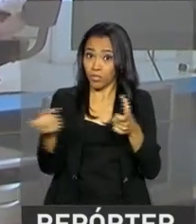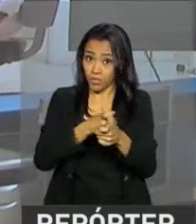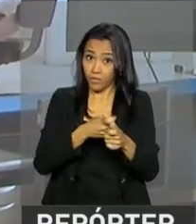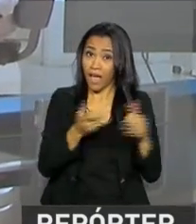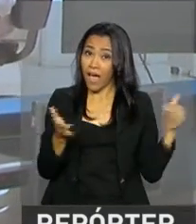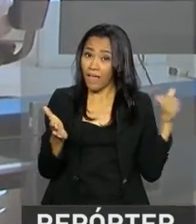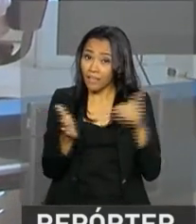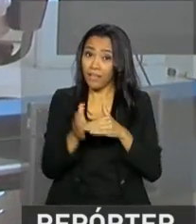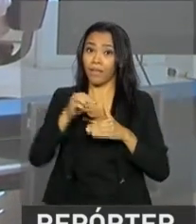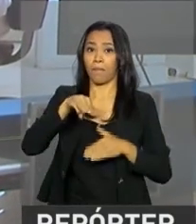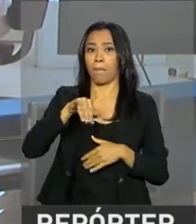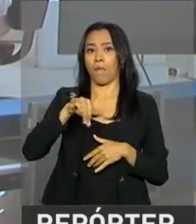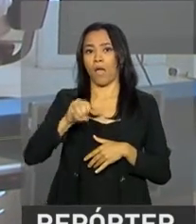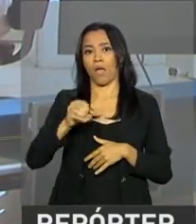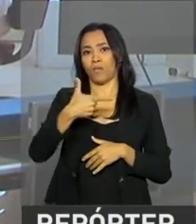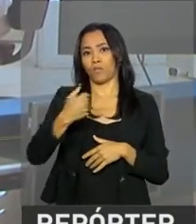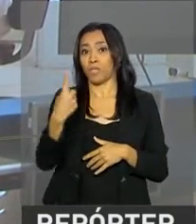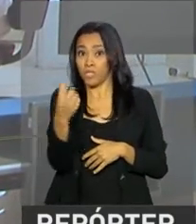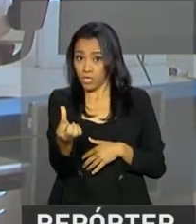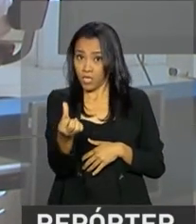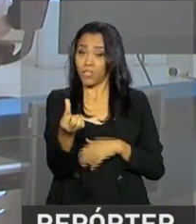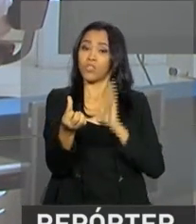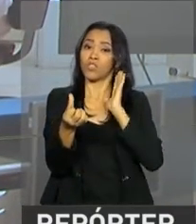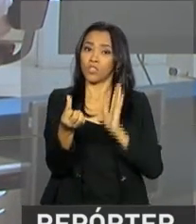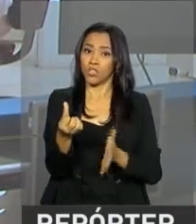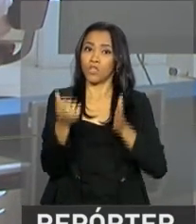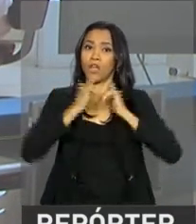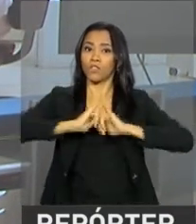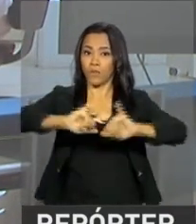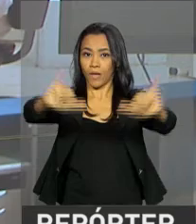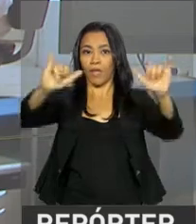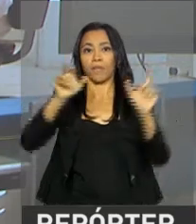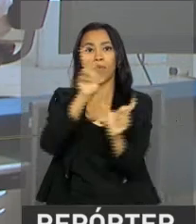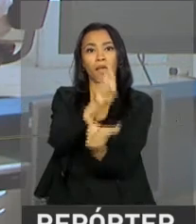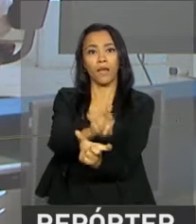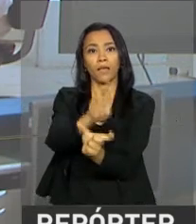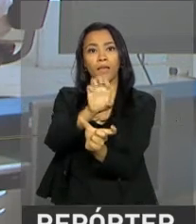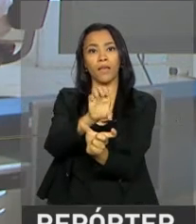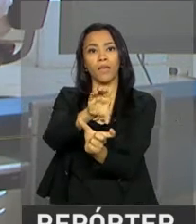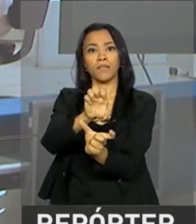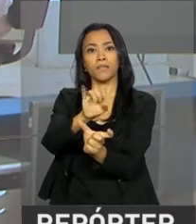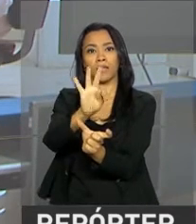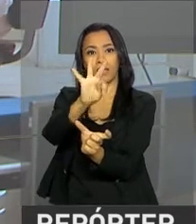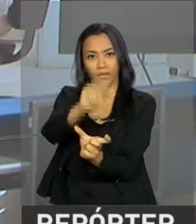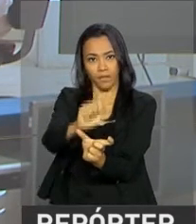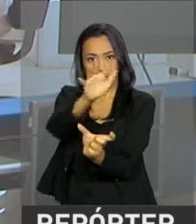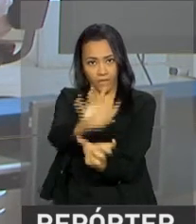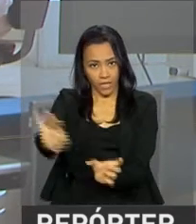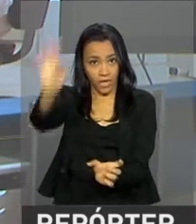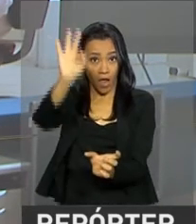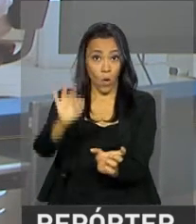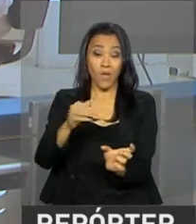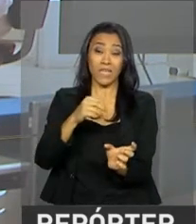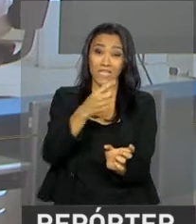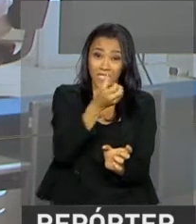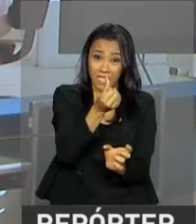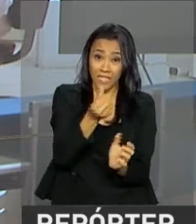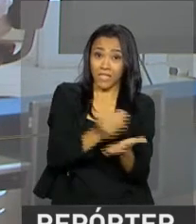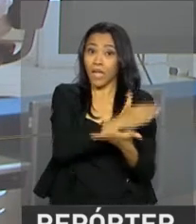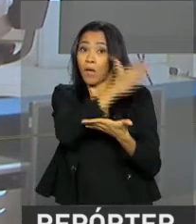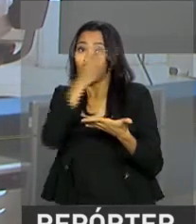mês de maio de 2016 foram divulgadas pela receita federal o prazo passou de 60 para 120